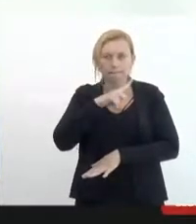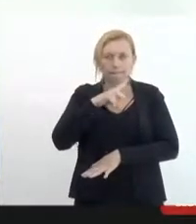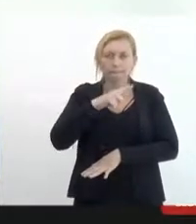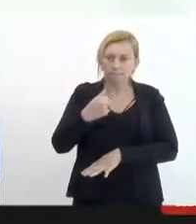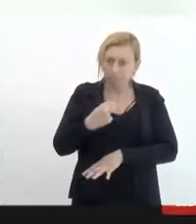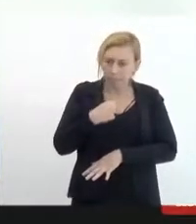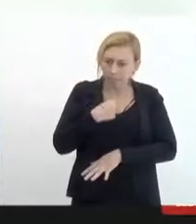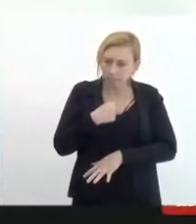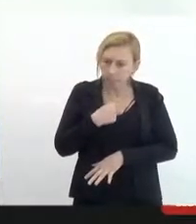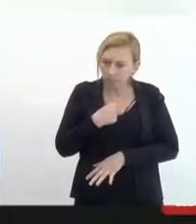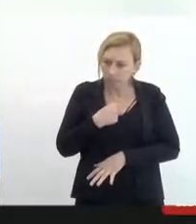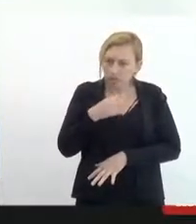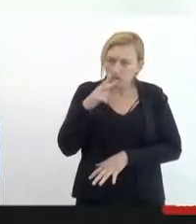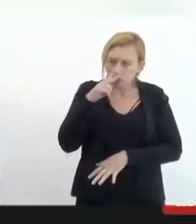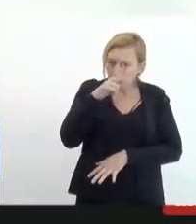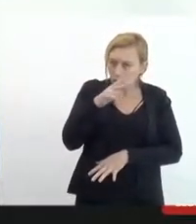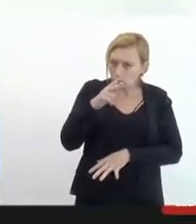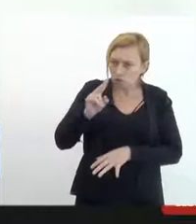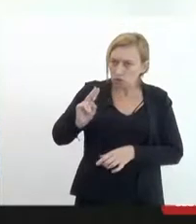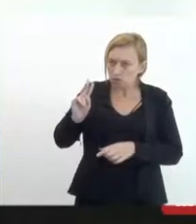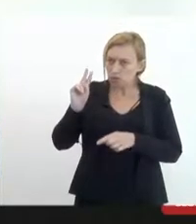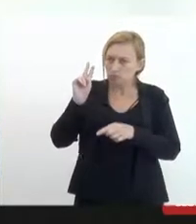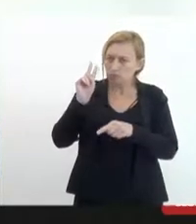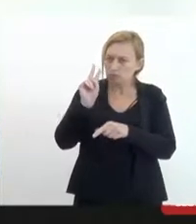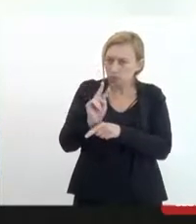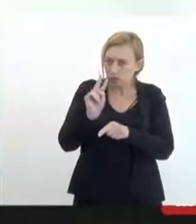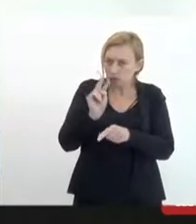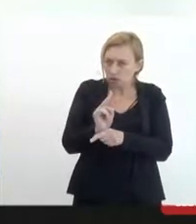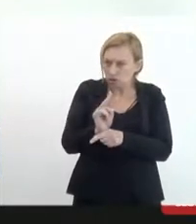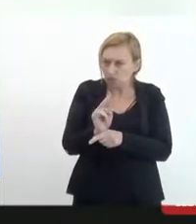dos fortes defensores,